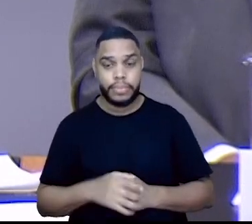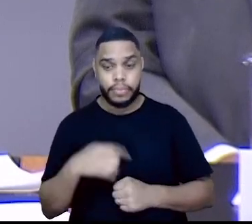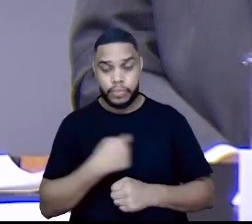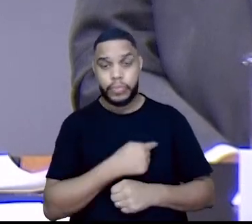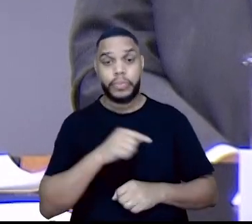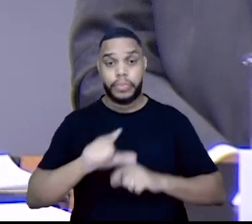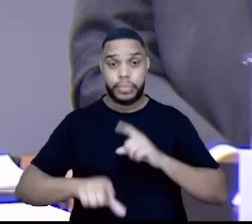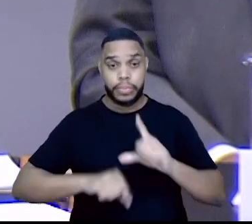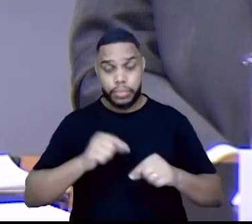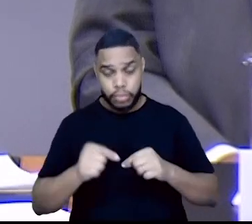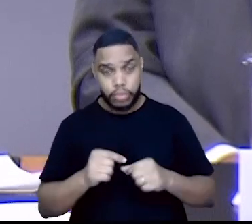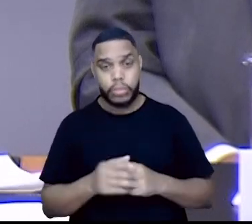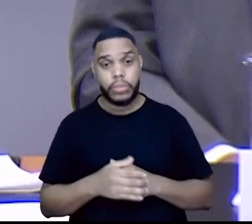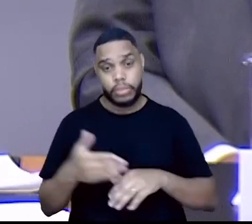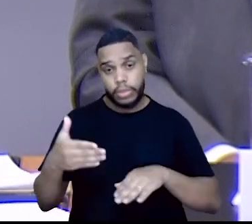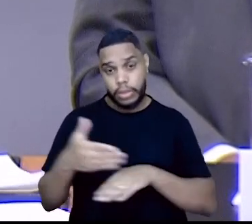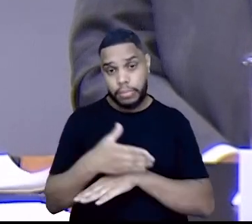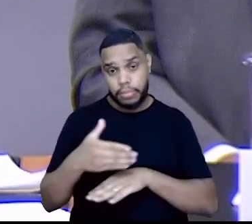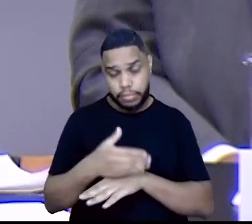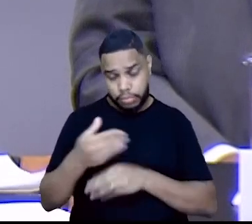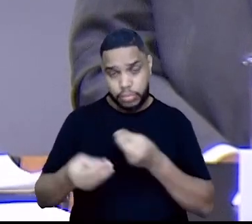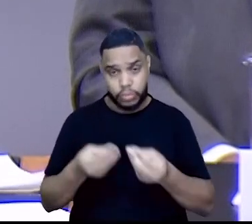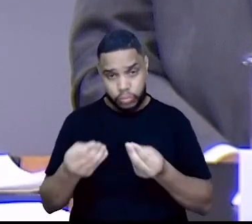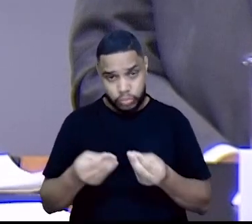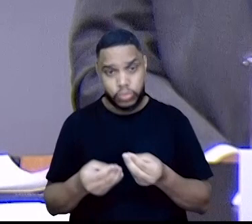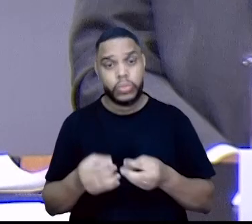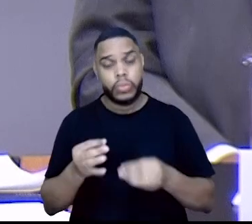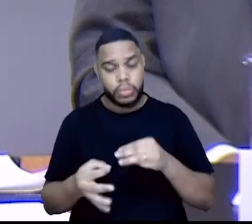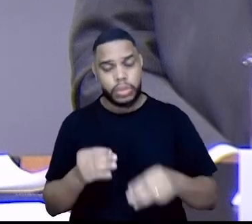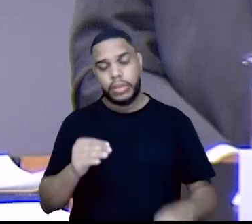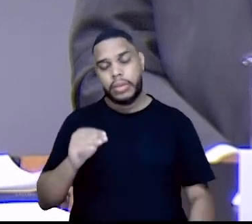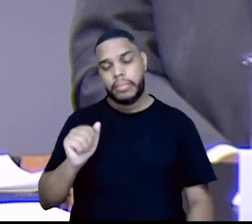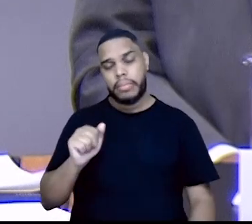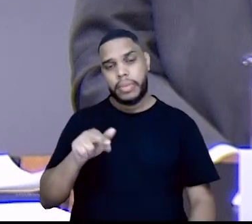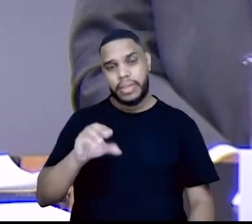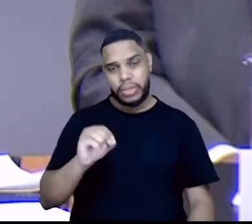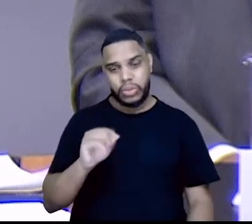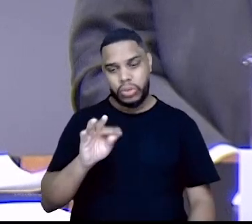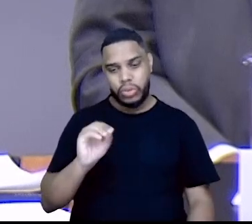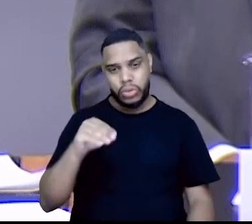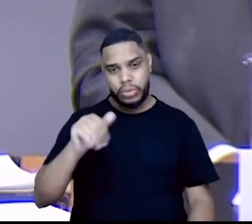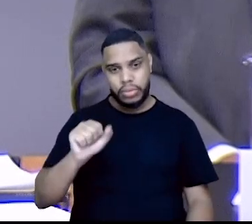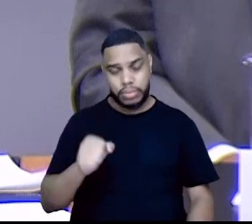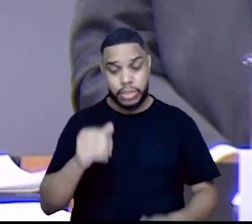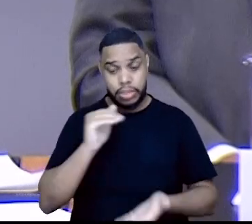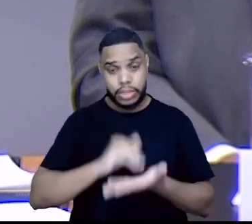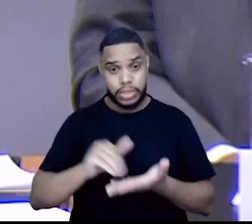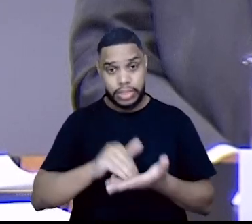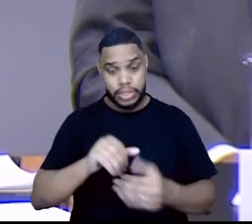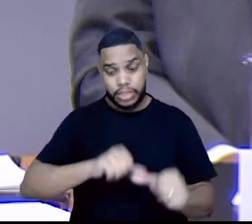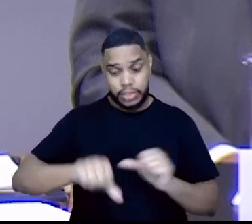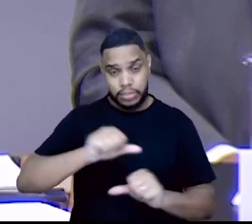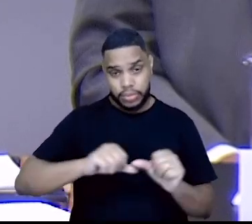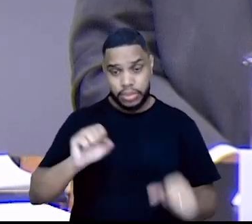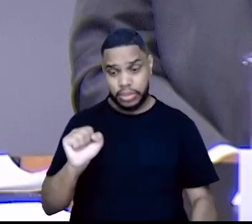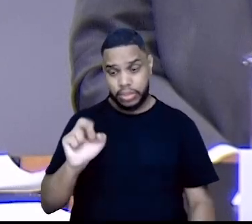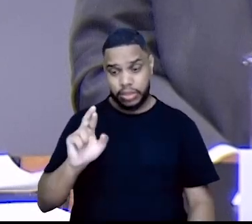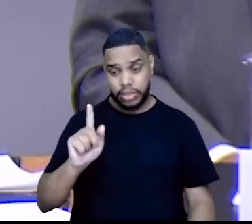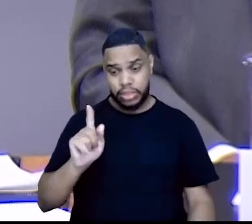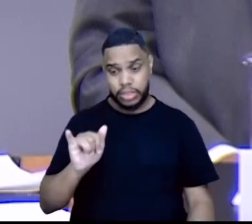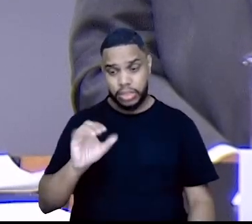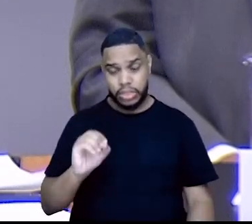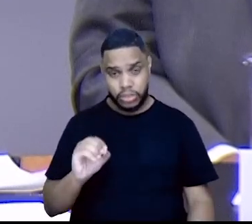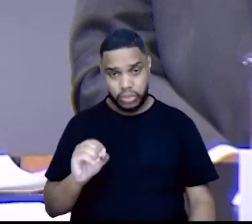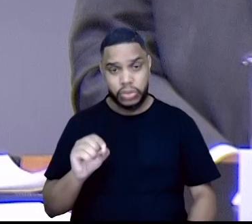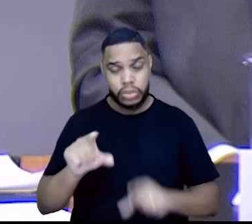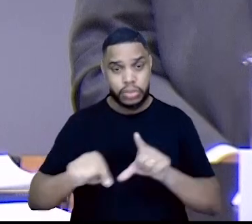selecionamos, com a participação do ministro Márcio Tomás Bastos e, na época, do secretário da Reforma do Judiciário, que era o Sérgio Renaud,